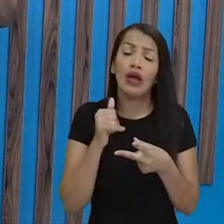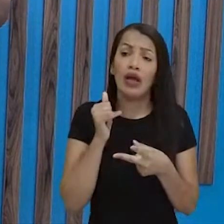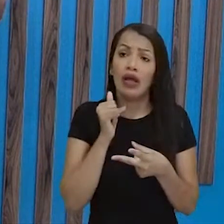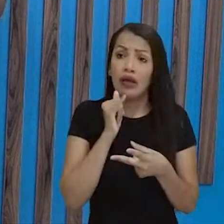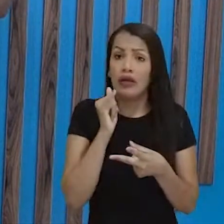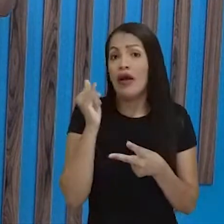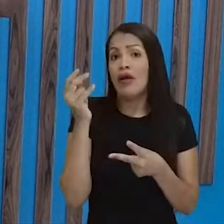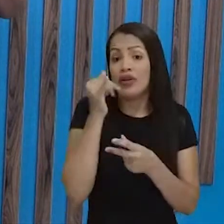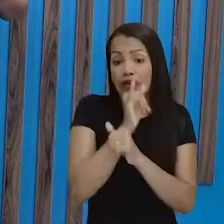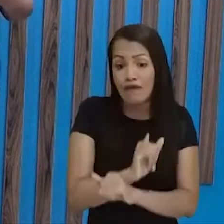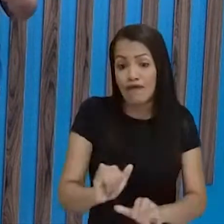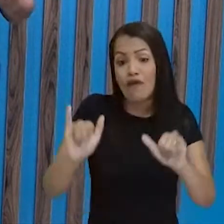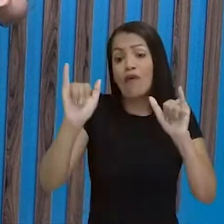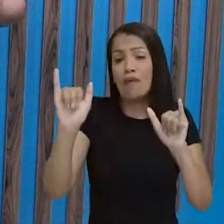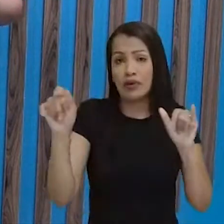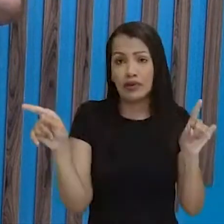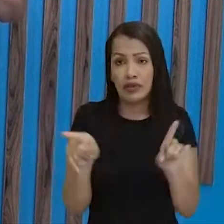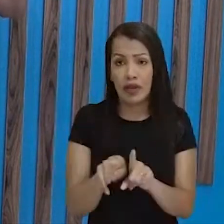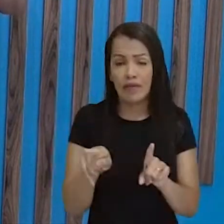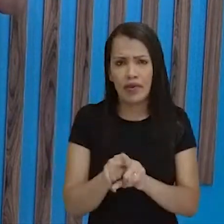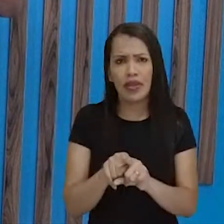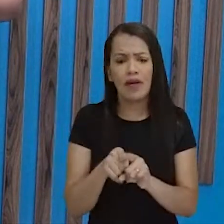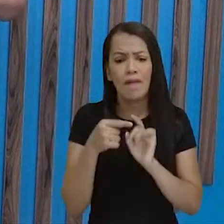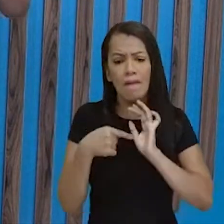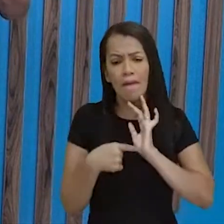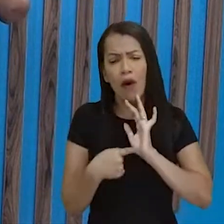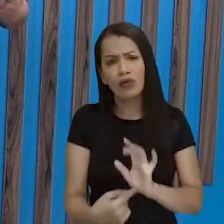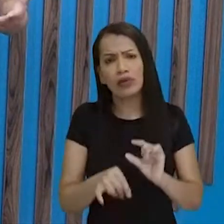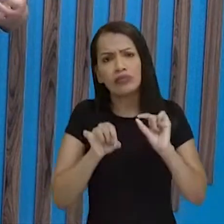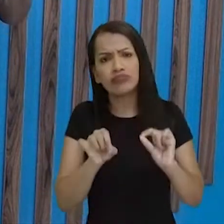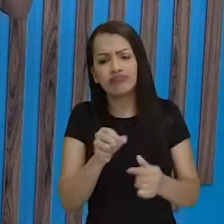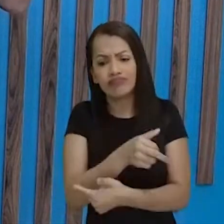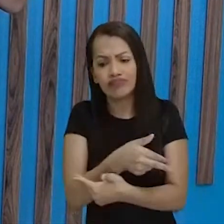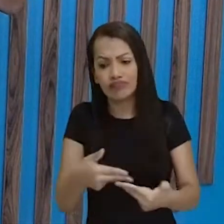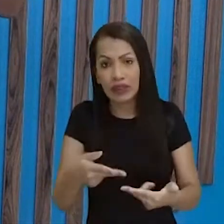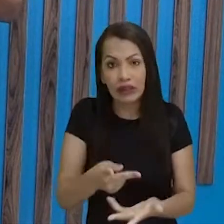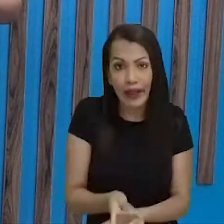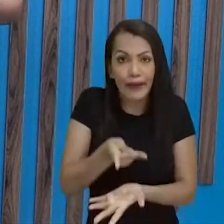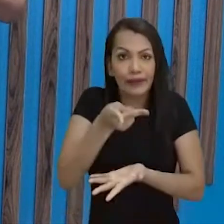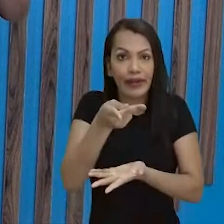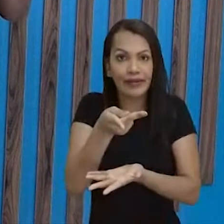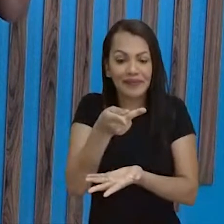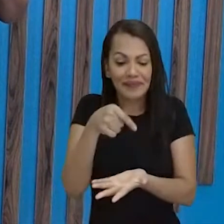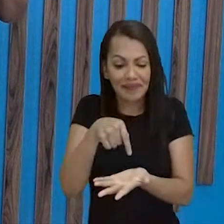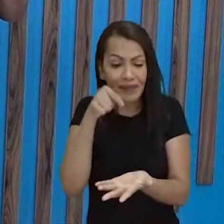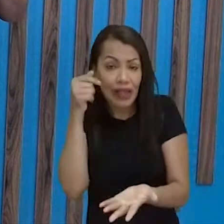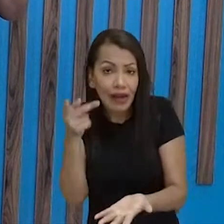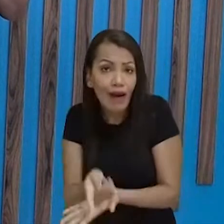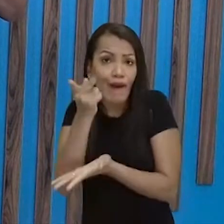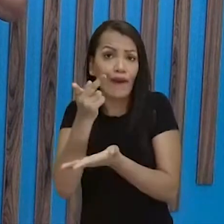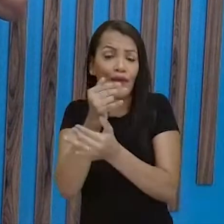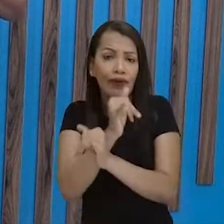acontecendo. E é um relato de um fato. Aconteceu uma situação, e aí nessa notícia